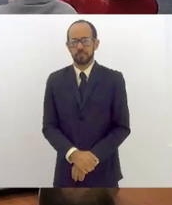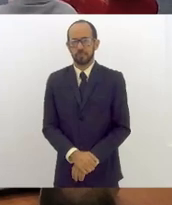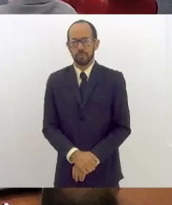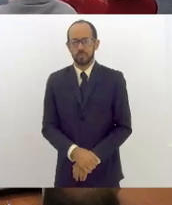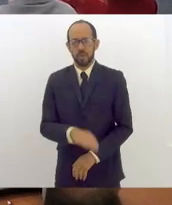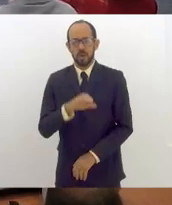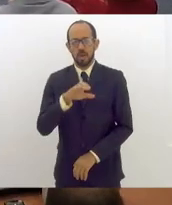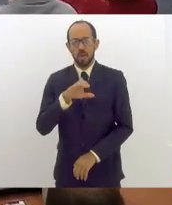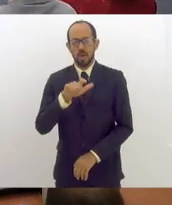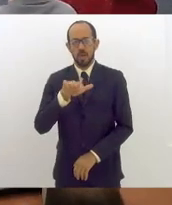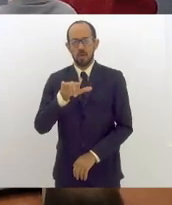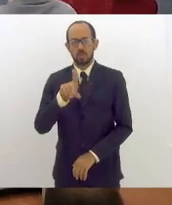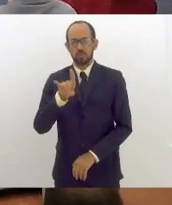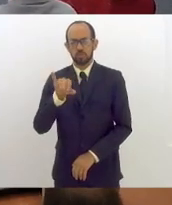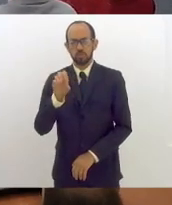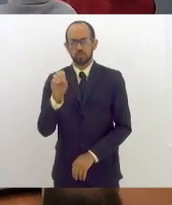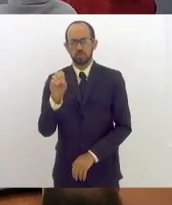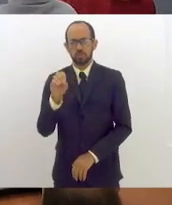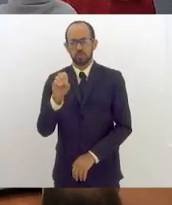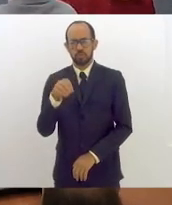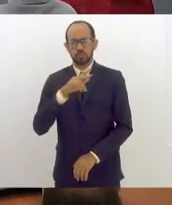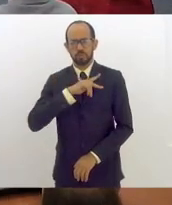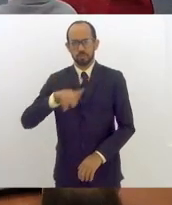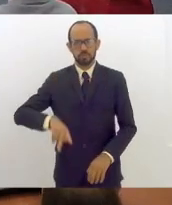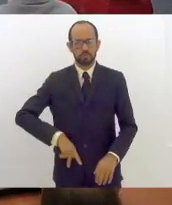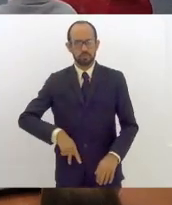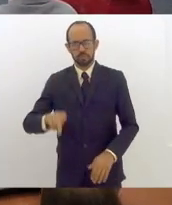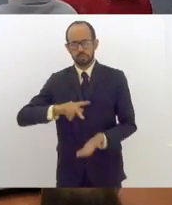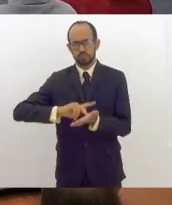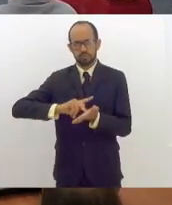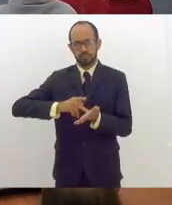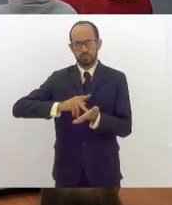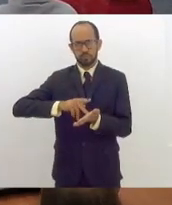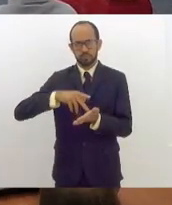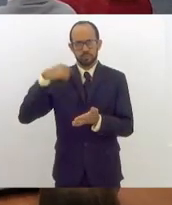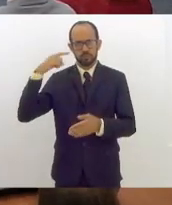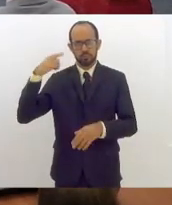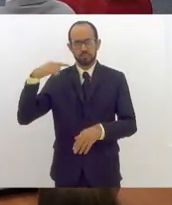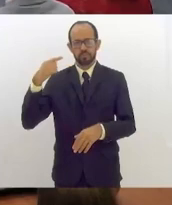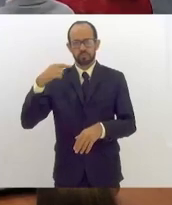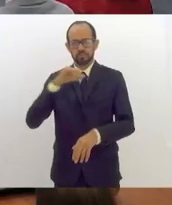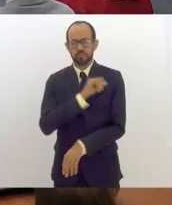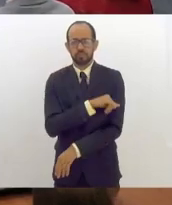Cláudio Goulart presidente do sindicato dos advogados do Rio de Janeiro